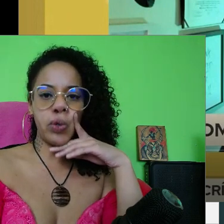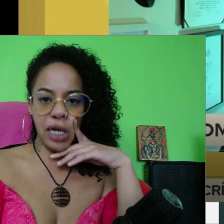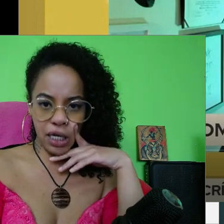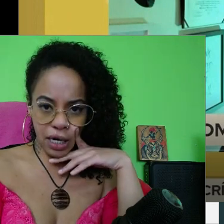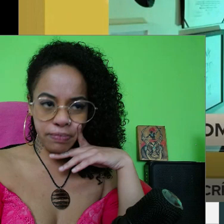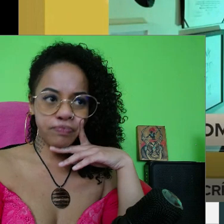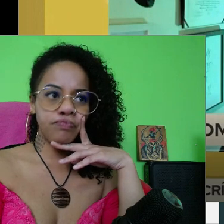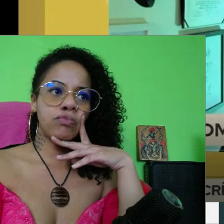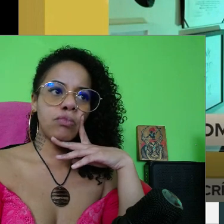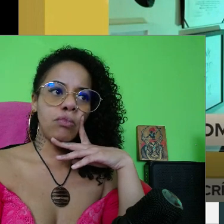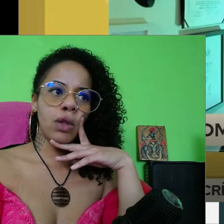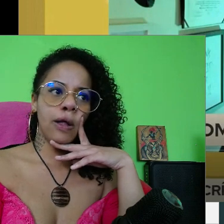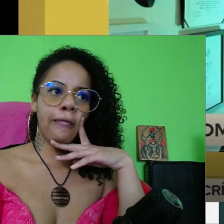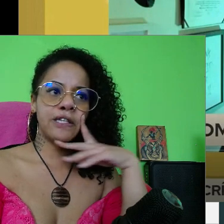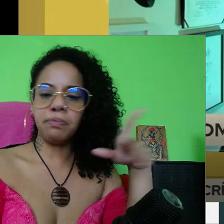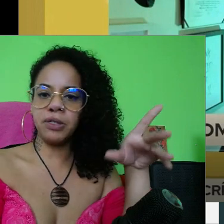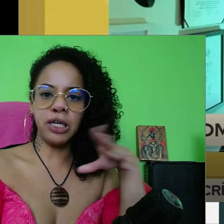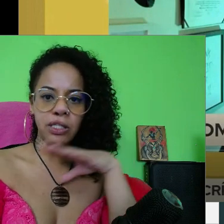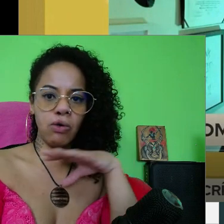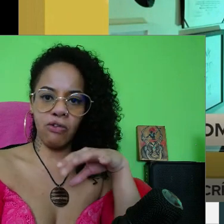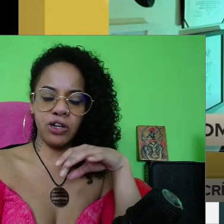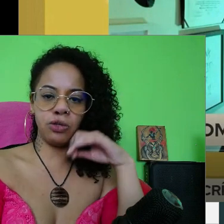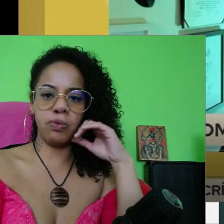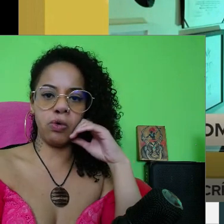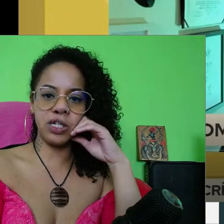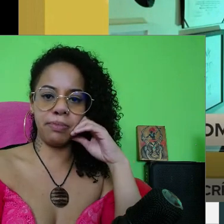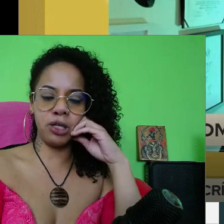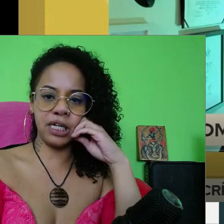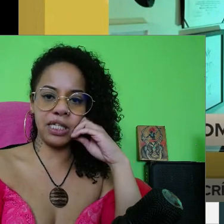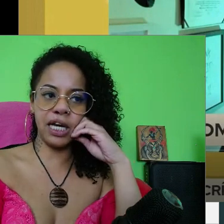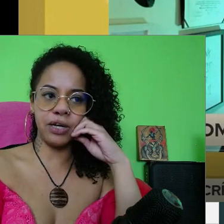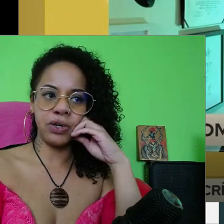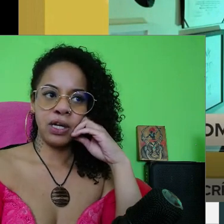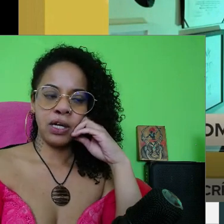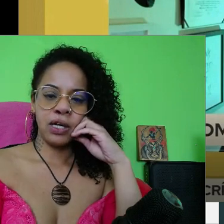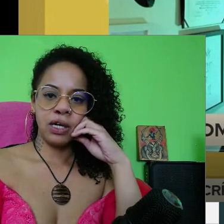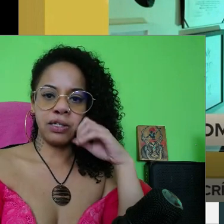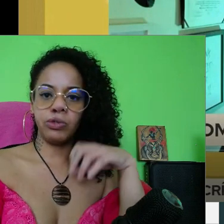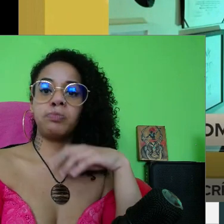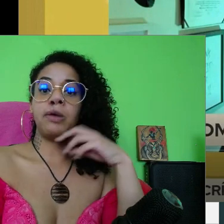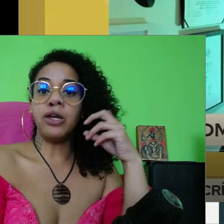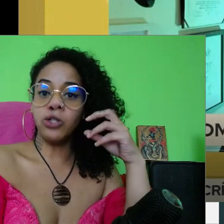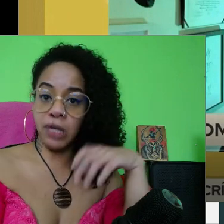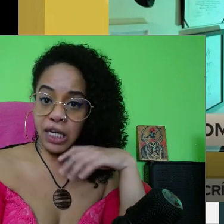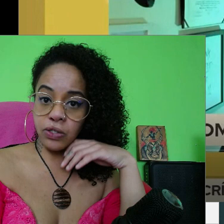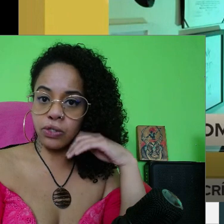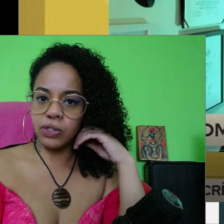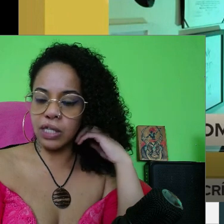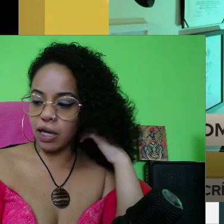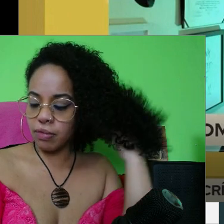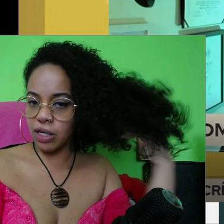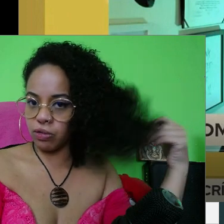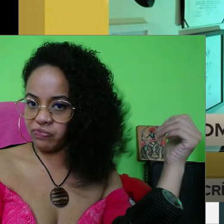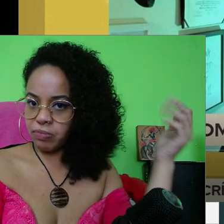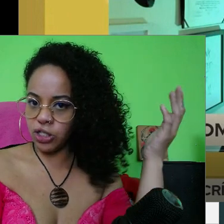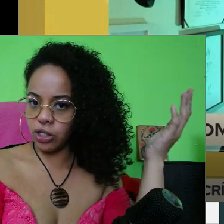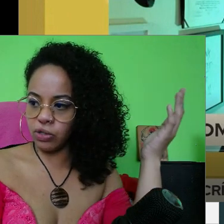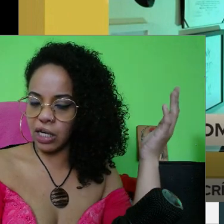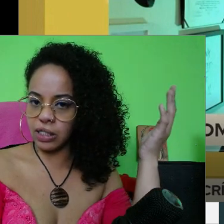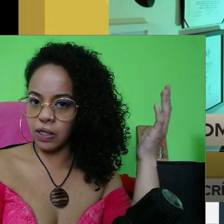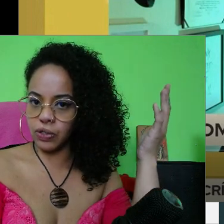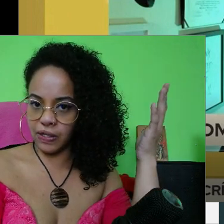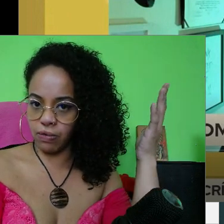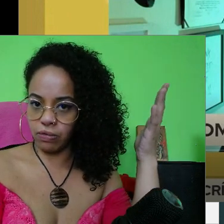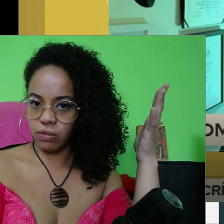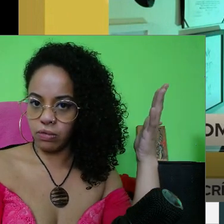Arthur Lira simplesmente estão governando o orçamento brasileiro são os primeiros ministros né mas obviamente